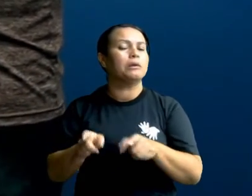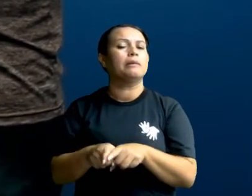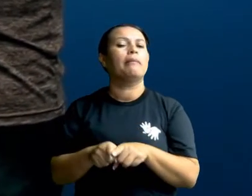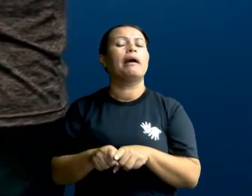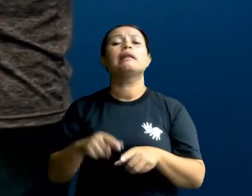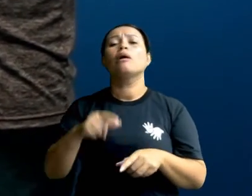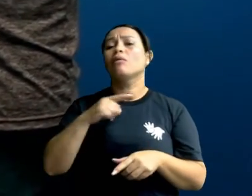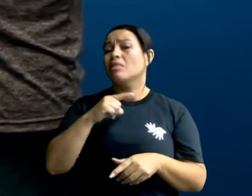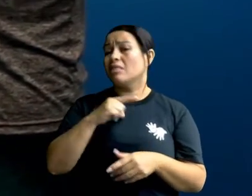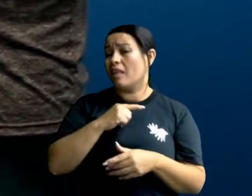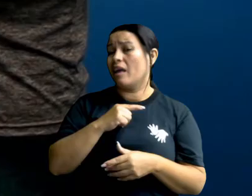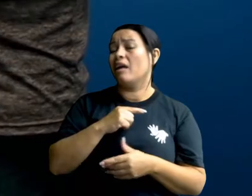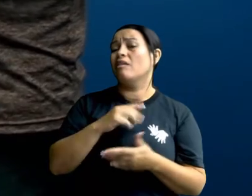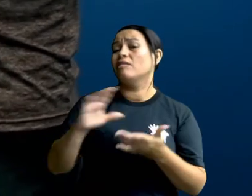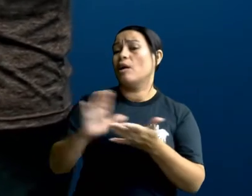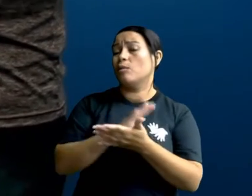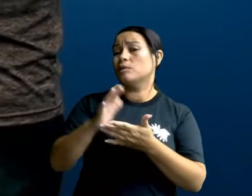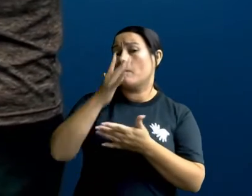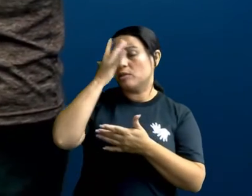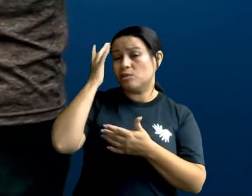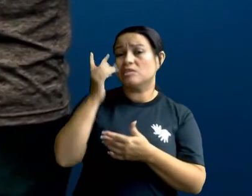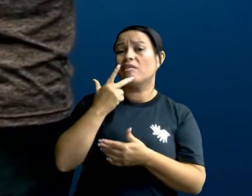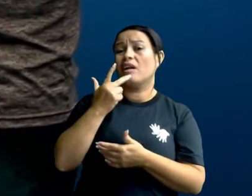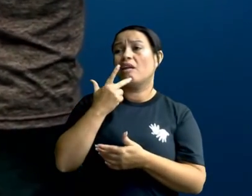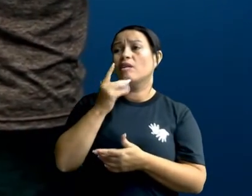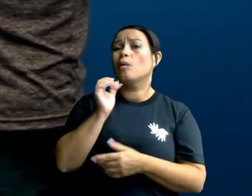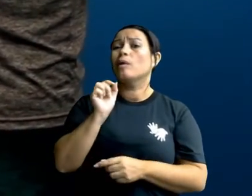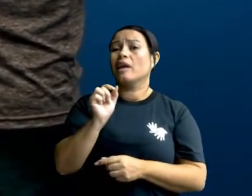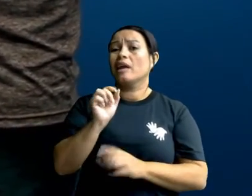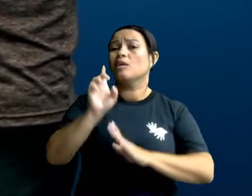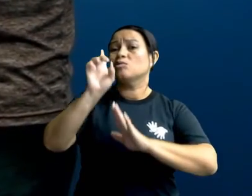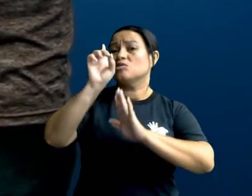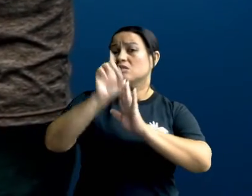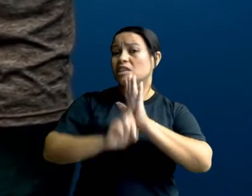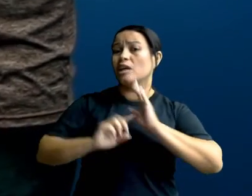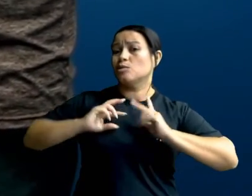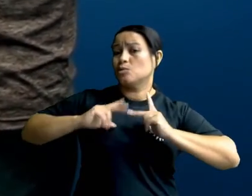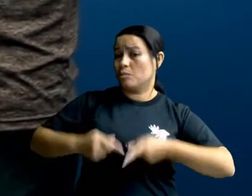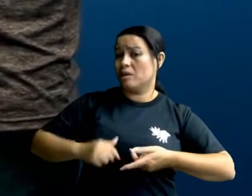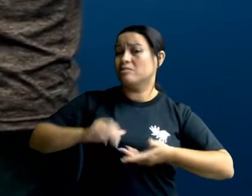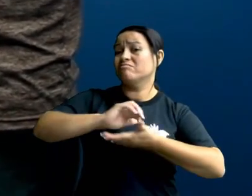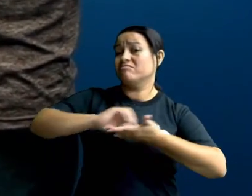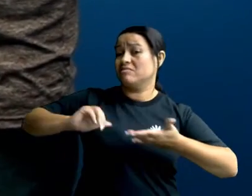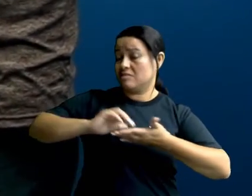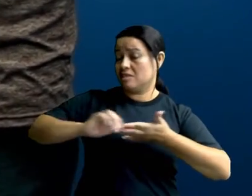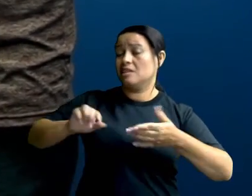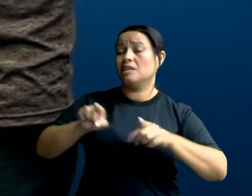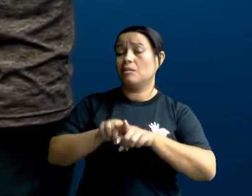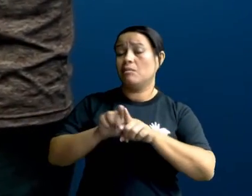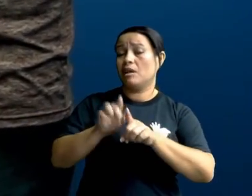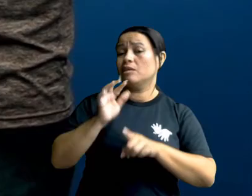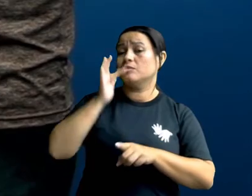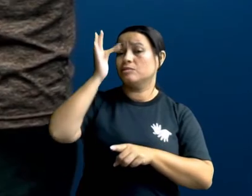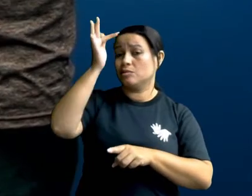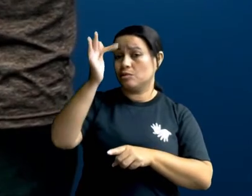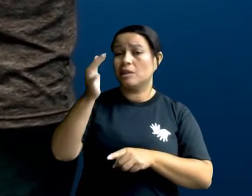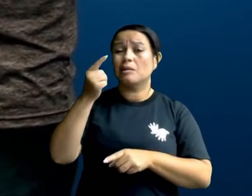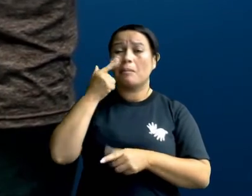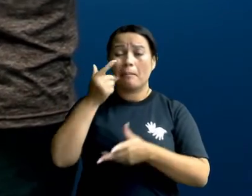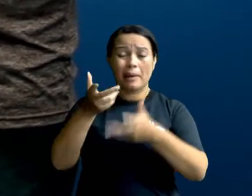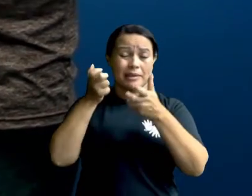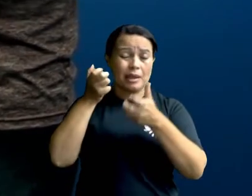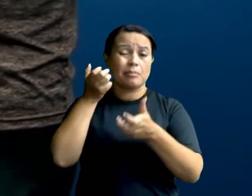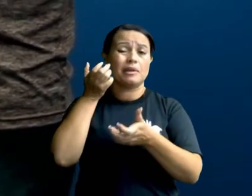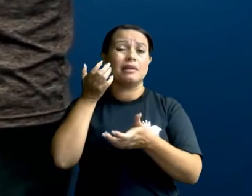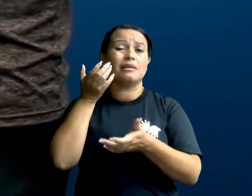houve muitas vezes relatos de abusos de direitos humanos, que a gente vai ver que isso causa um grande problema aqui mais na frente. Então,